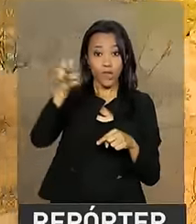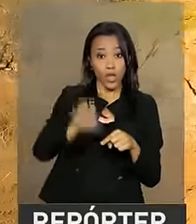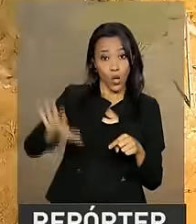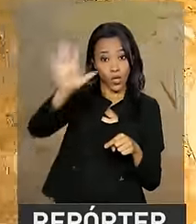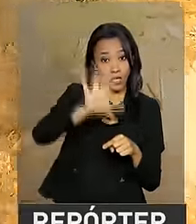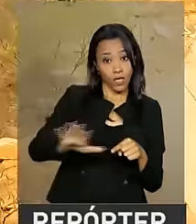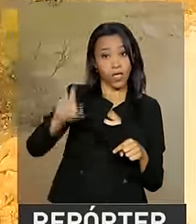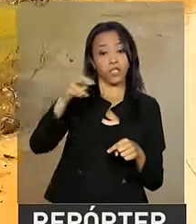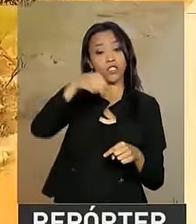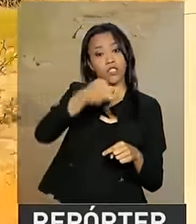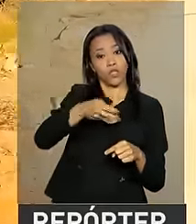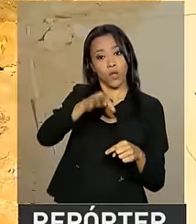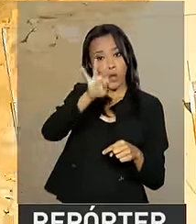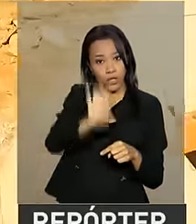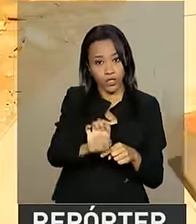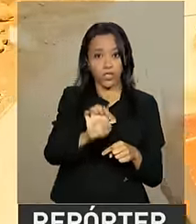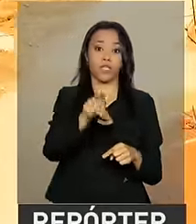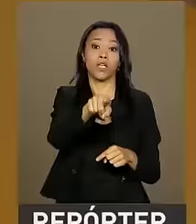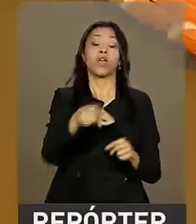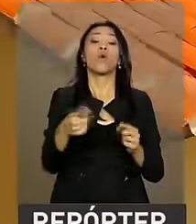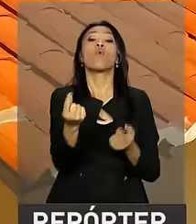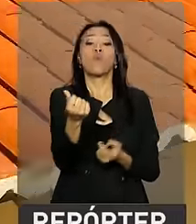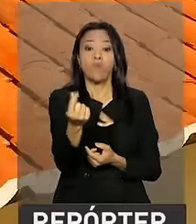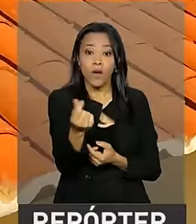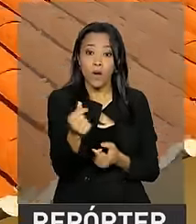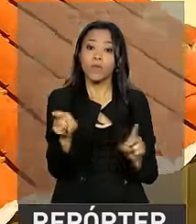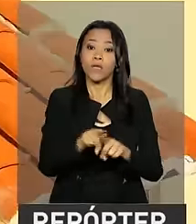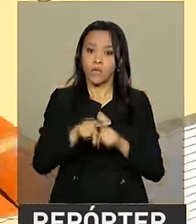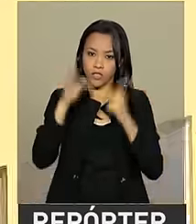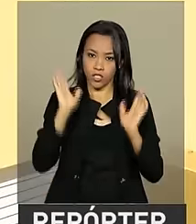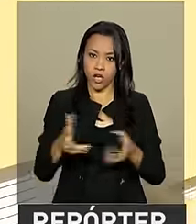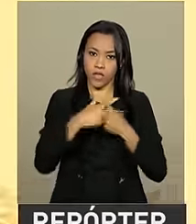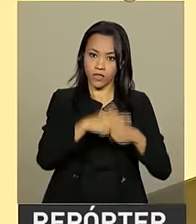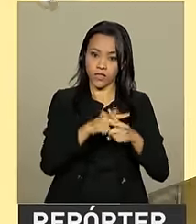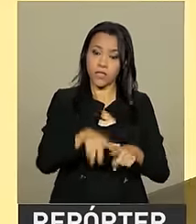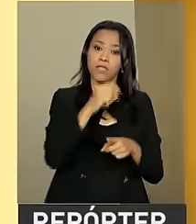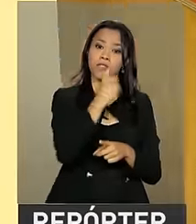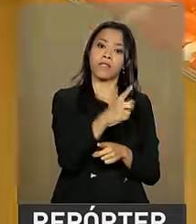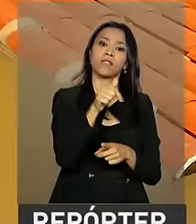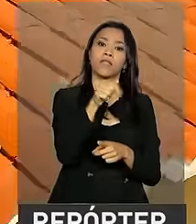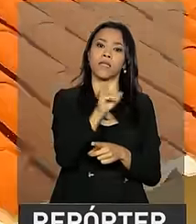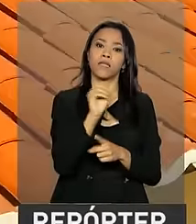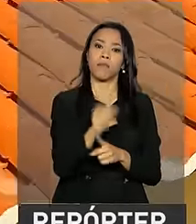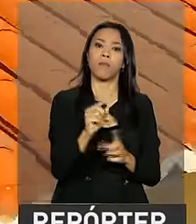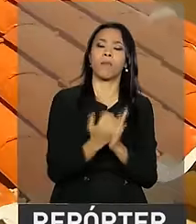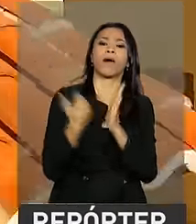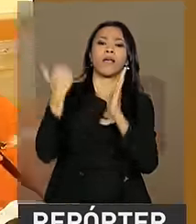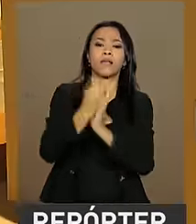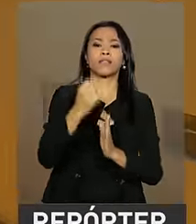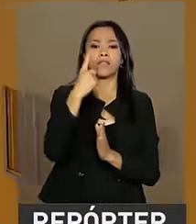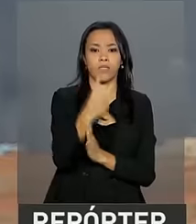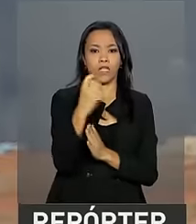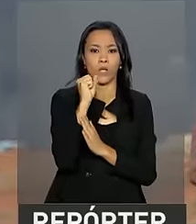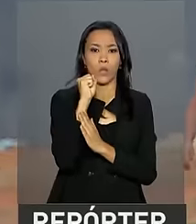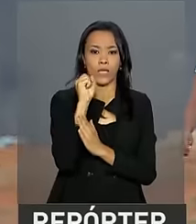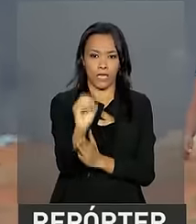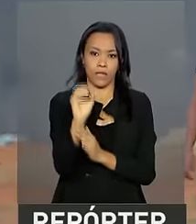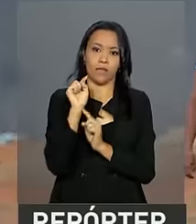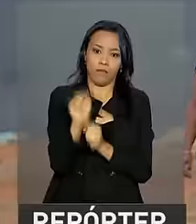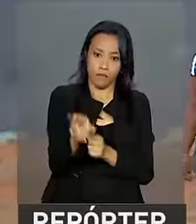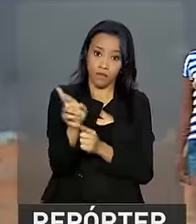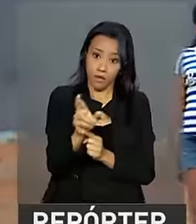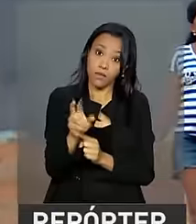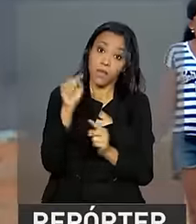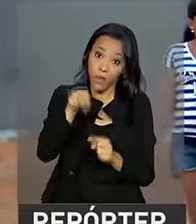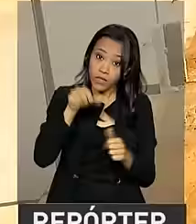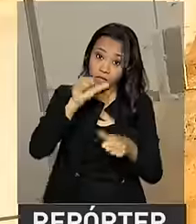teto do valor dos imóveis financiados pelo programa também foi corrigido de R$ 170 mil para R$ 180 mil. Reais. Com as mudanças,